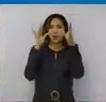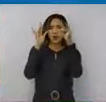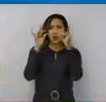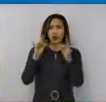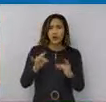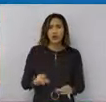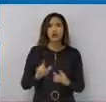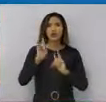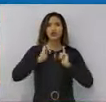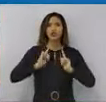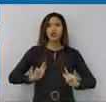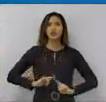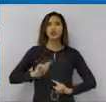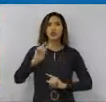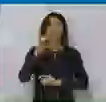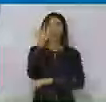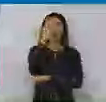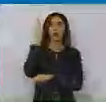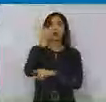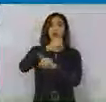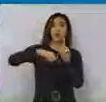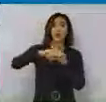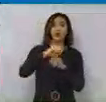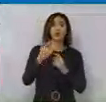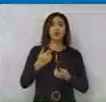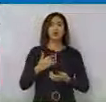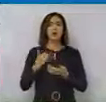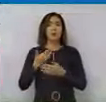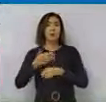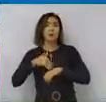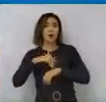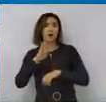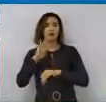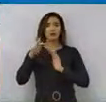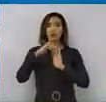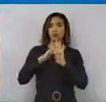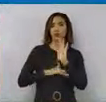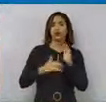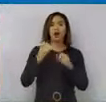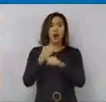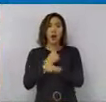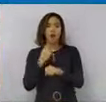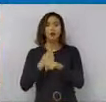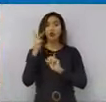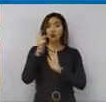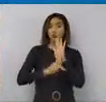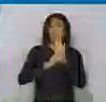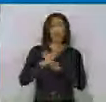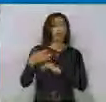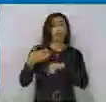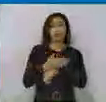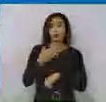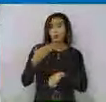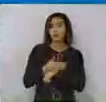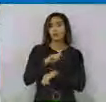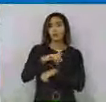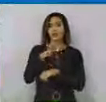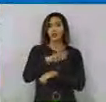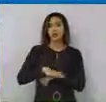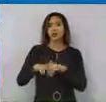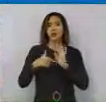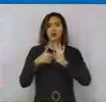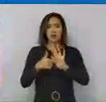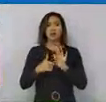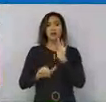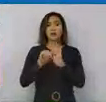gestão ambiental e social. Para os demais programas, as demais obras, os demais projetos que não fazem parte dessa amostra que foi analisada em um